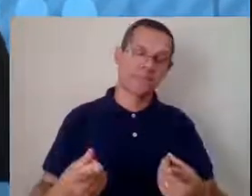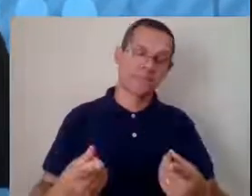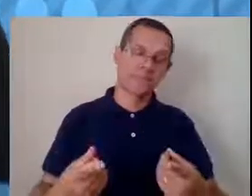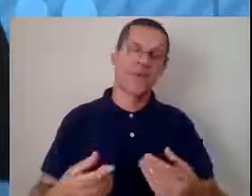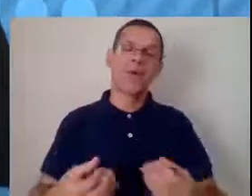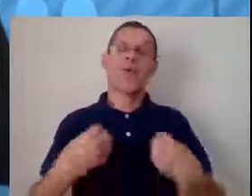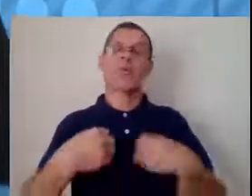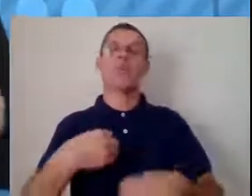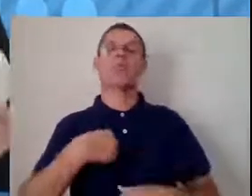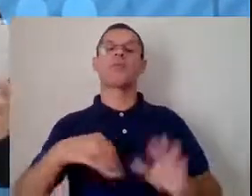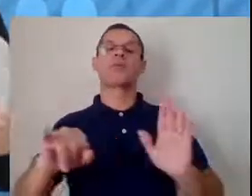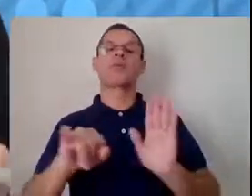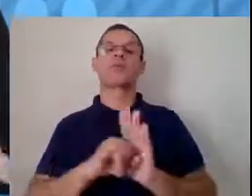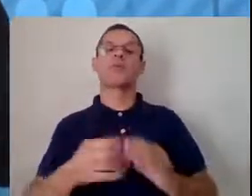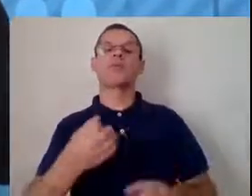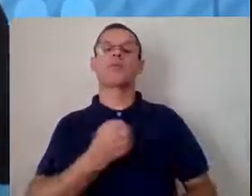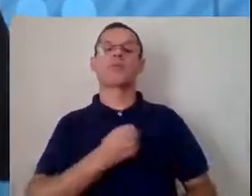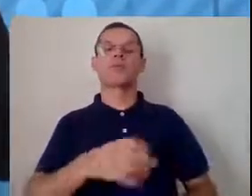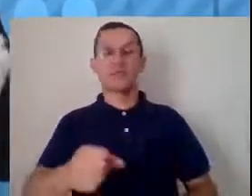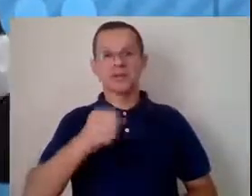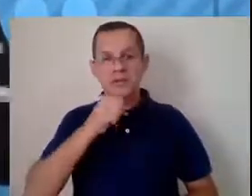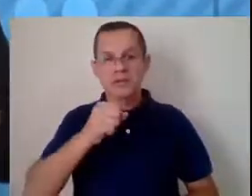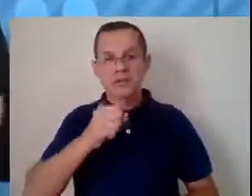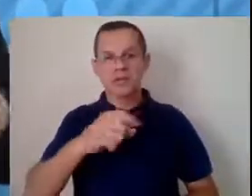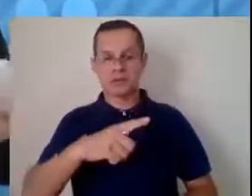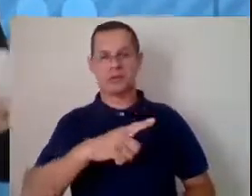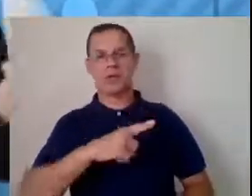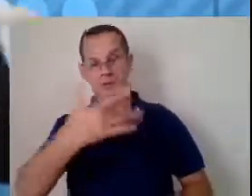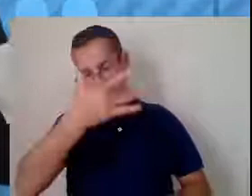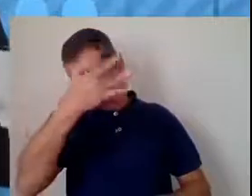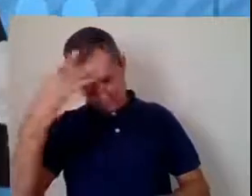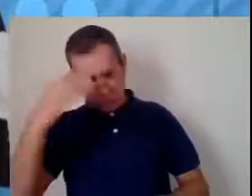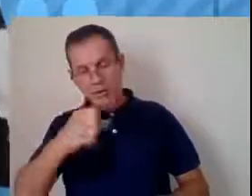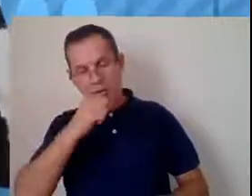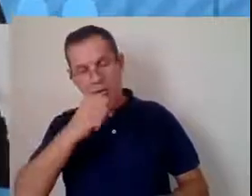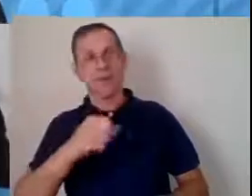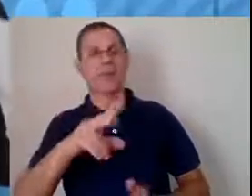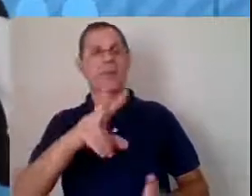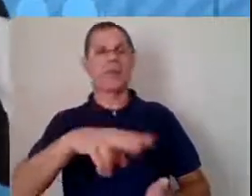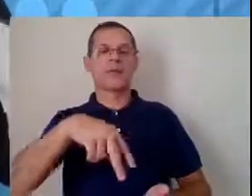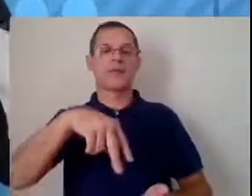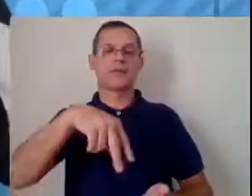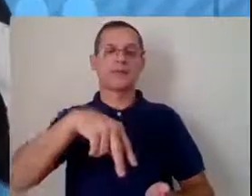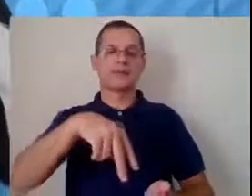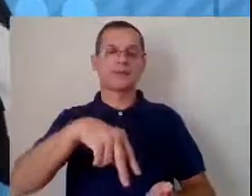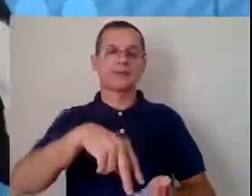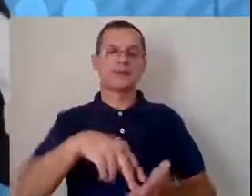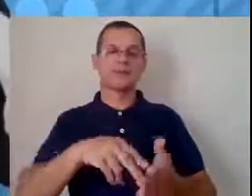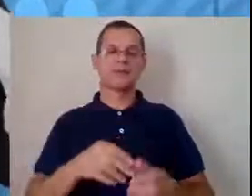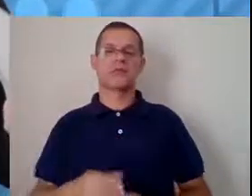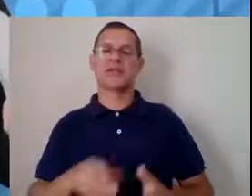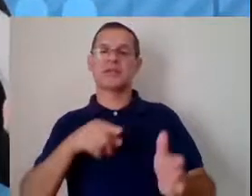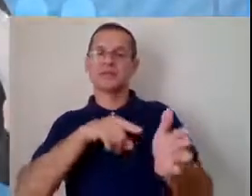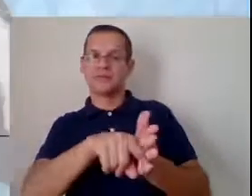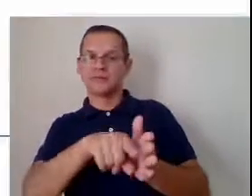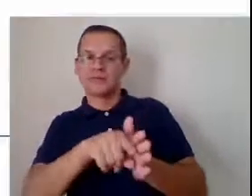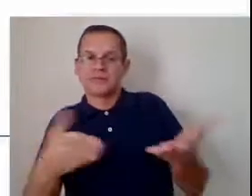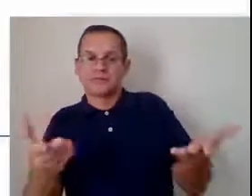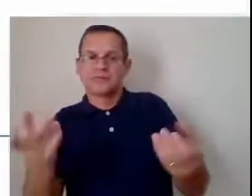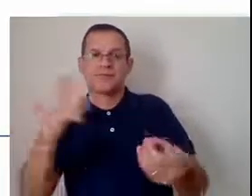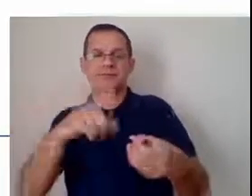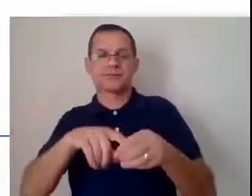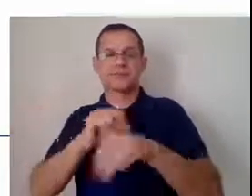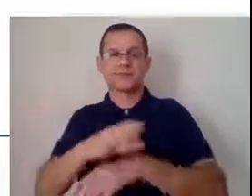Como que eu vou saber que número de entrevistados eu tive, né, partindo desses princípios? Então, vamos voltar ao